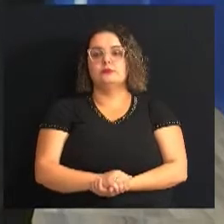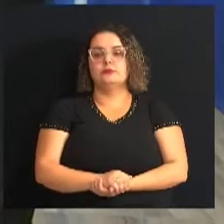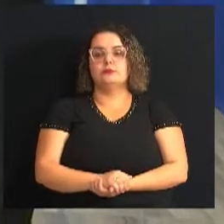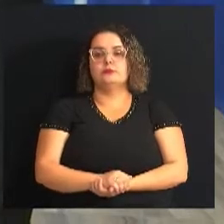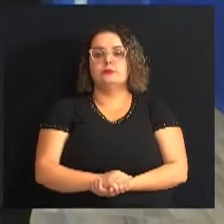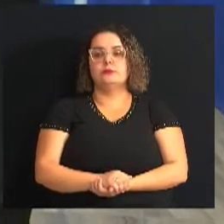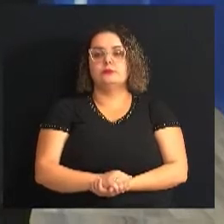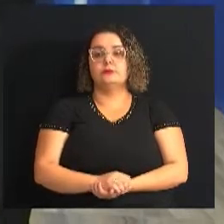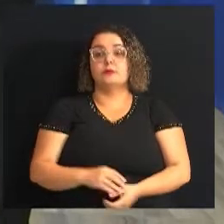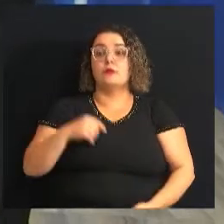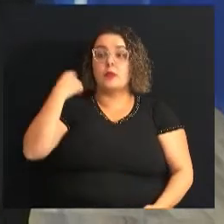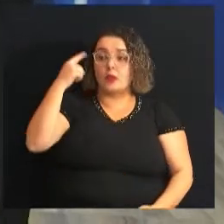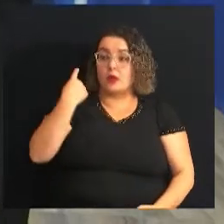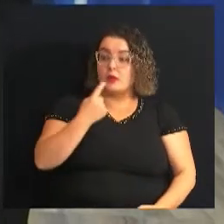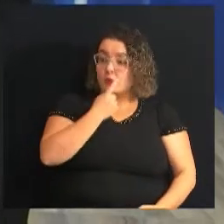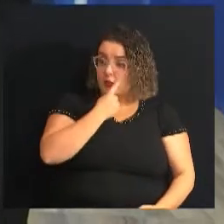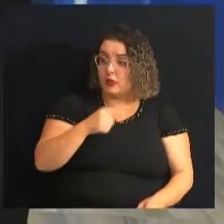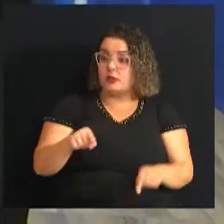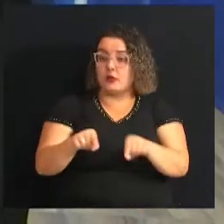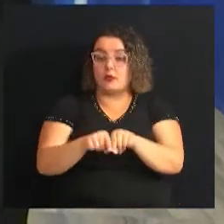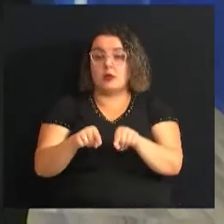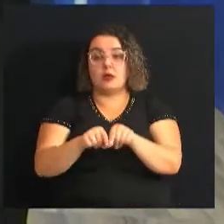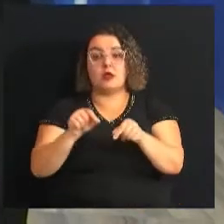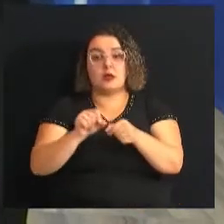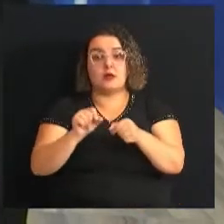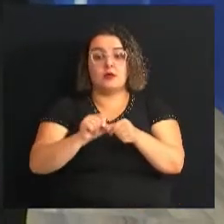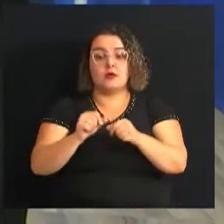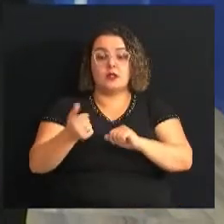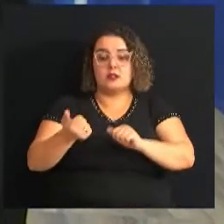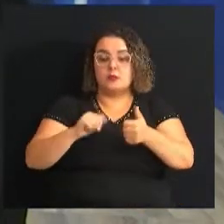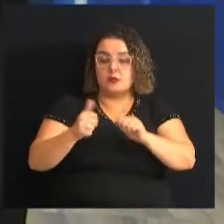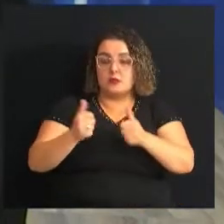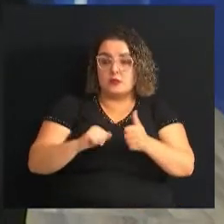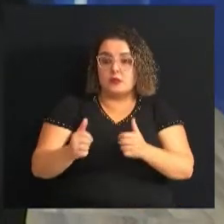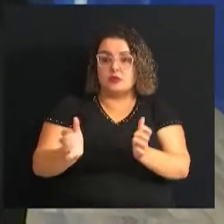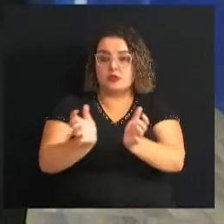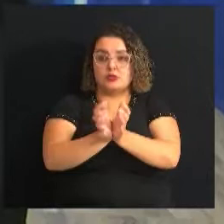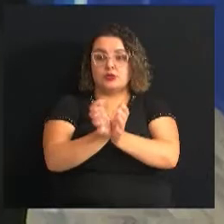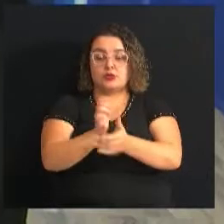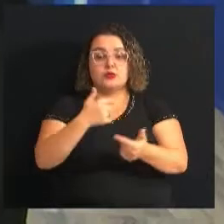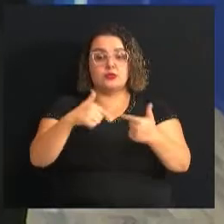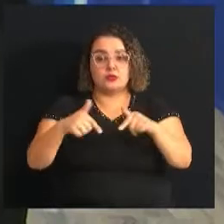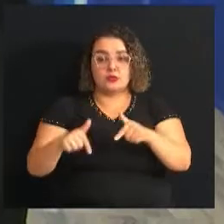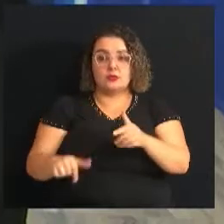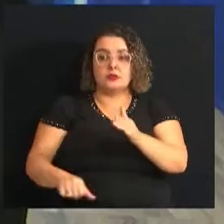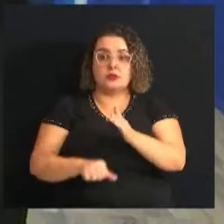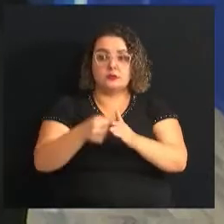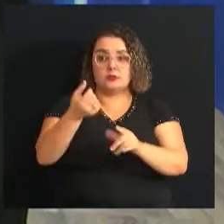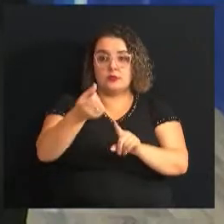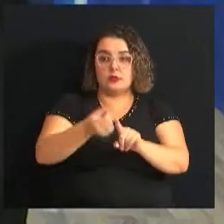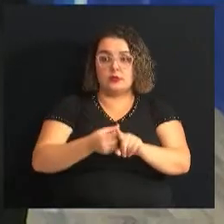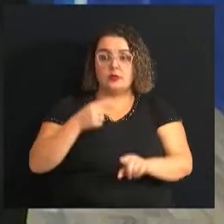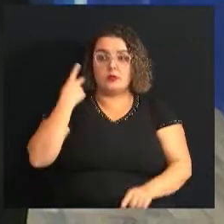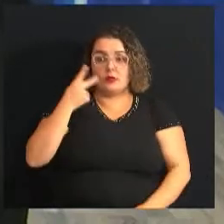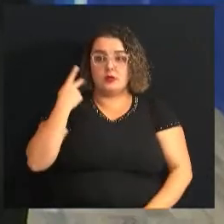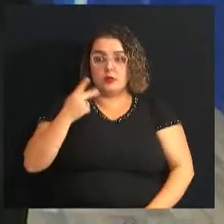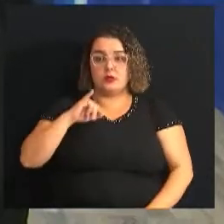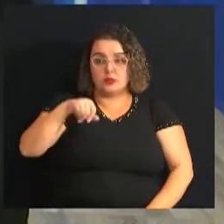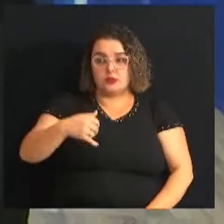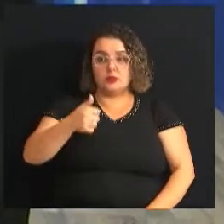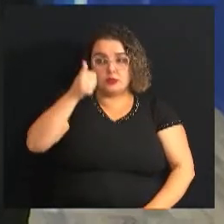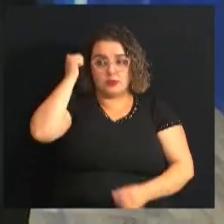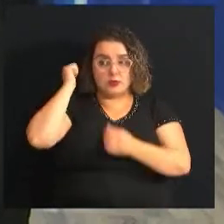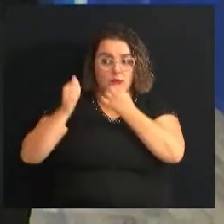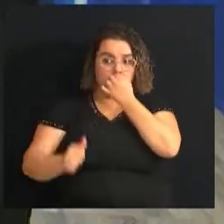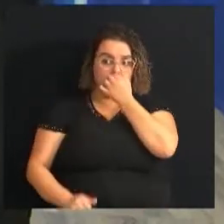E Mirna Abreu, quem também fez um balanço de comissão dos trabalhos deste primeiro semestre foi o vereador Juscelino da